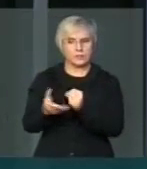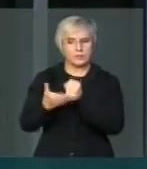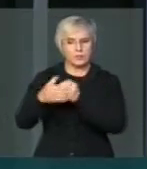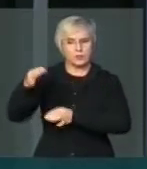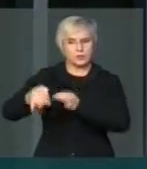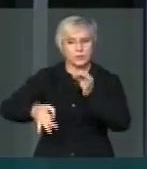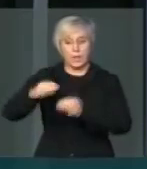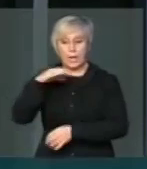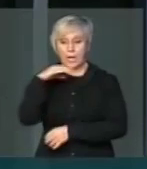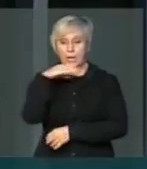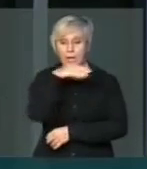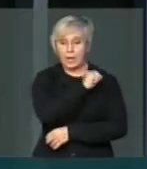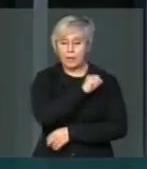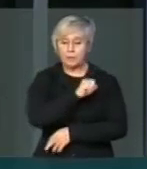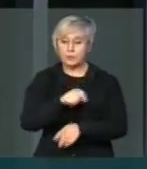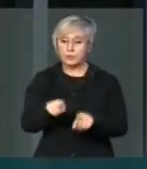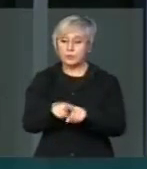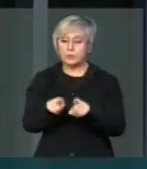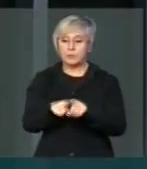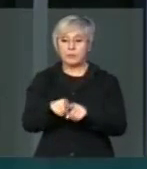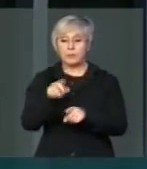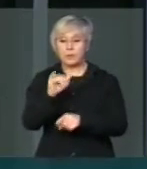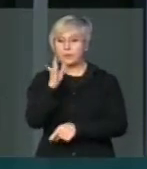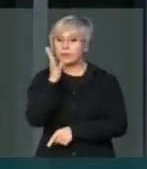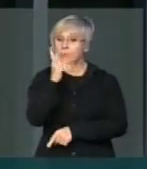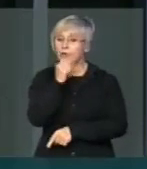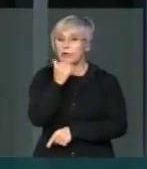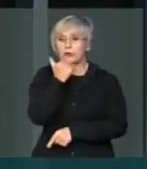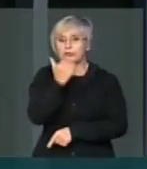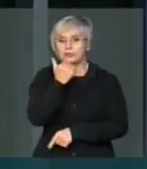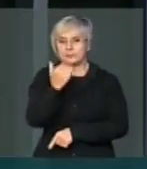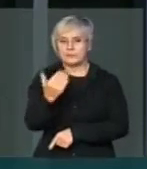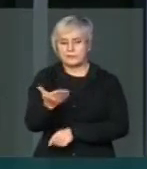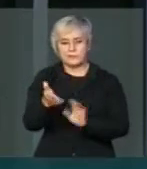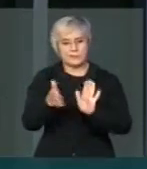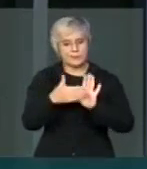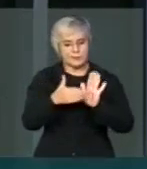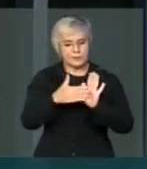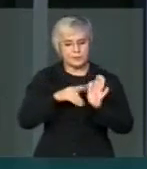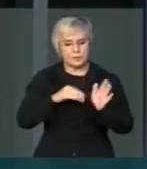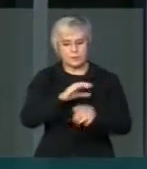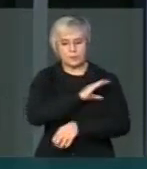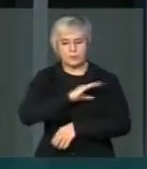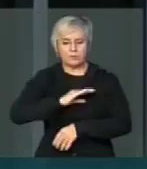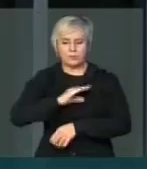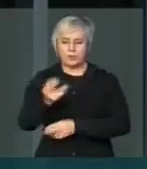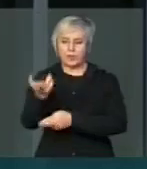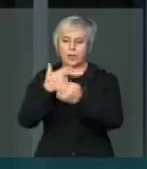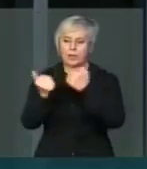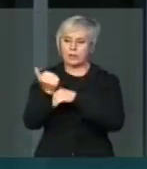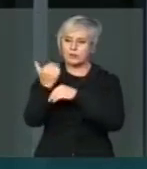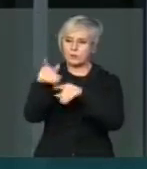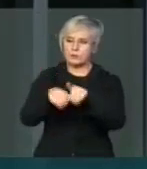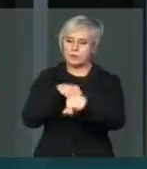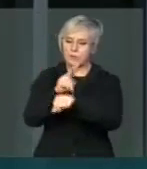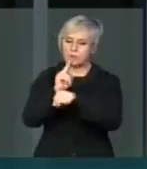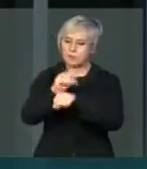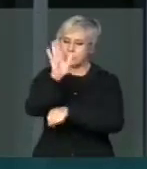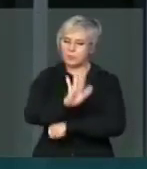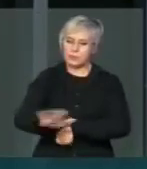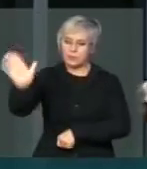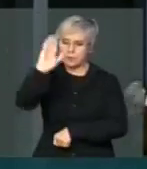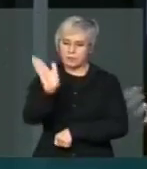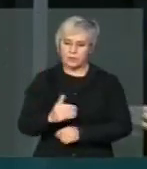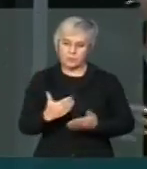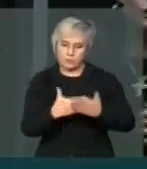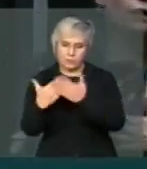mais célere possível, sob pena de ineficácia. A proposta for atribuída à Comissão de Relações Exteriores e de Defesa Nacional para análise